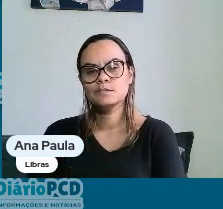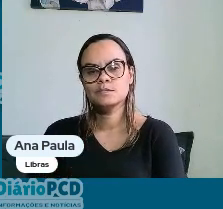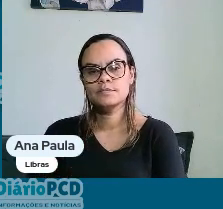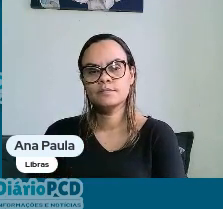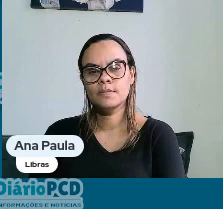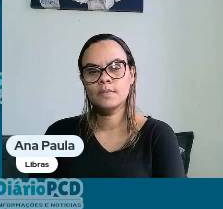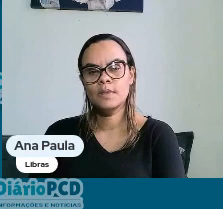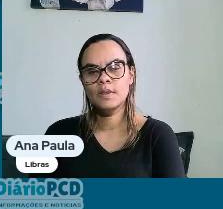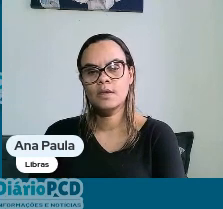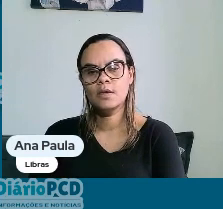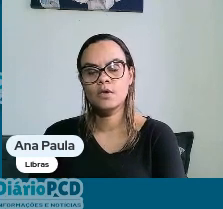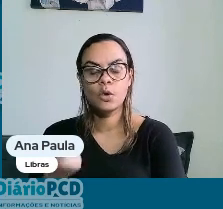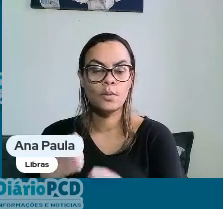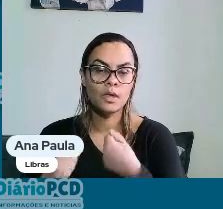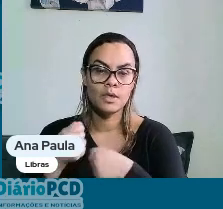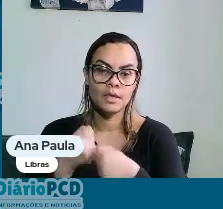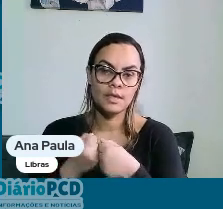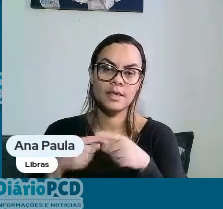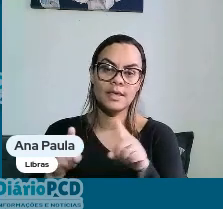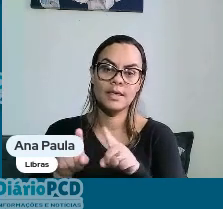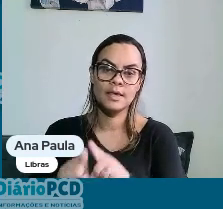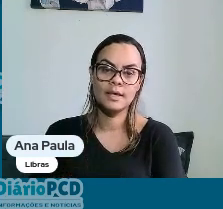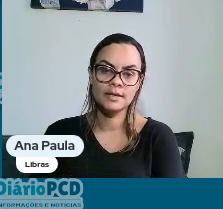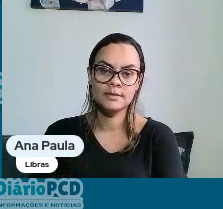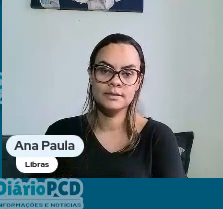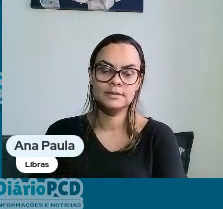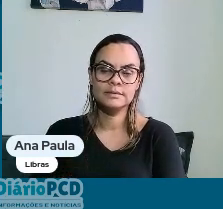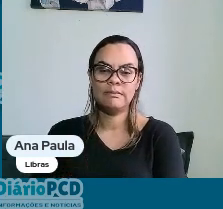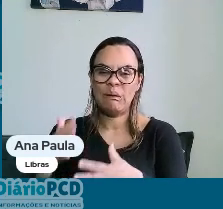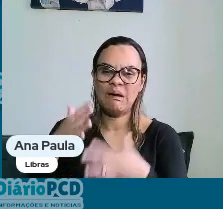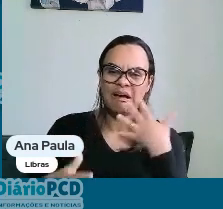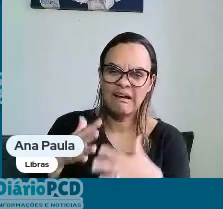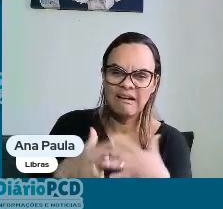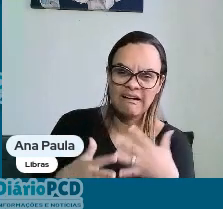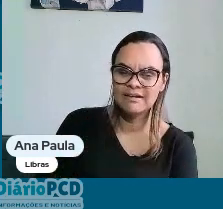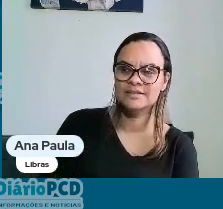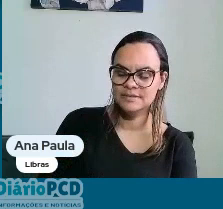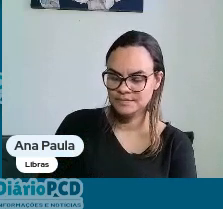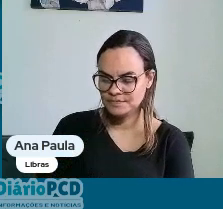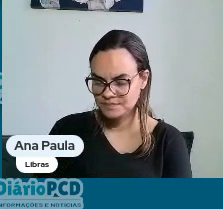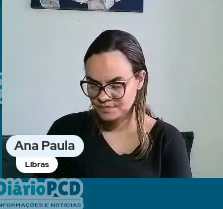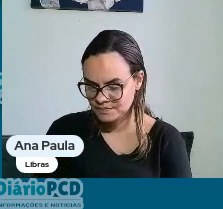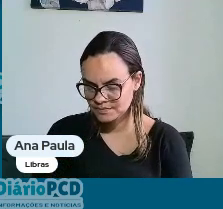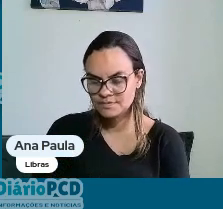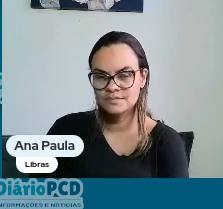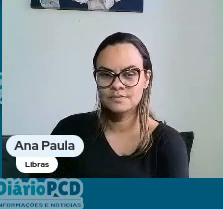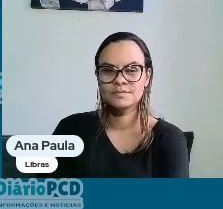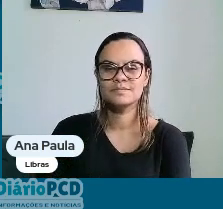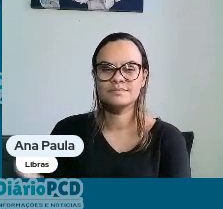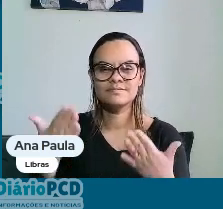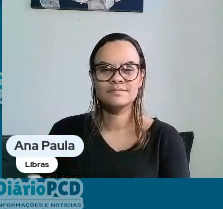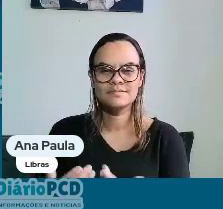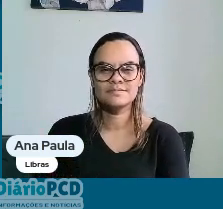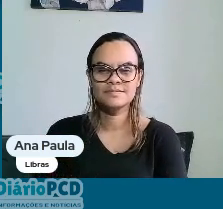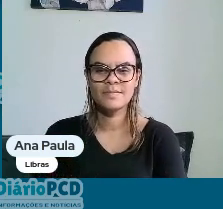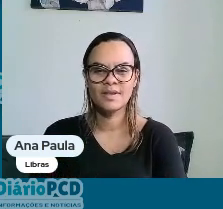uma administração, muitas vezes, esclerosada, fazendo com que a carga burocrática pese